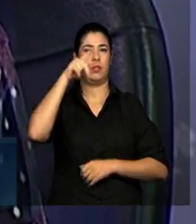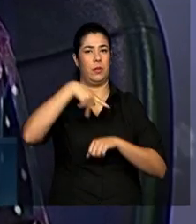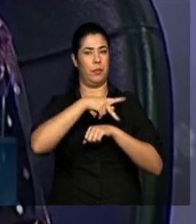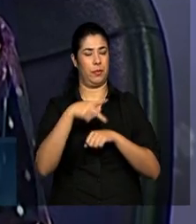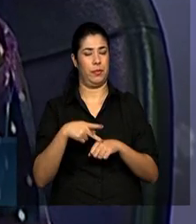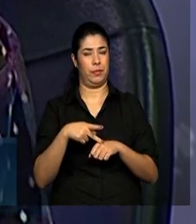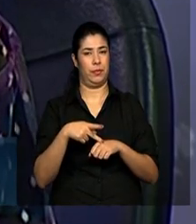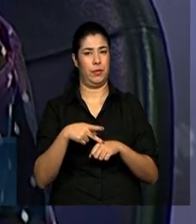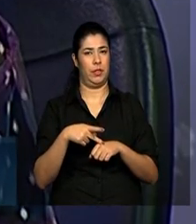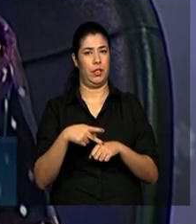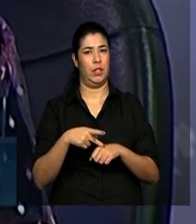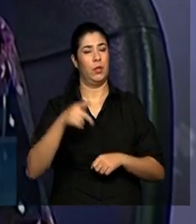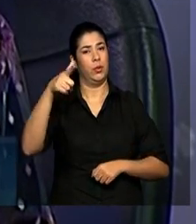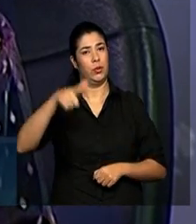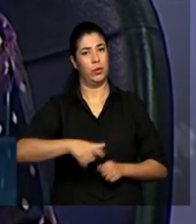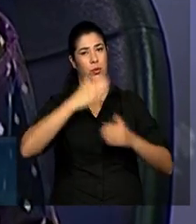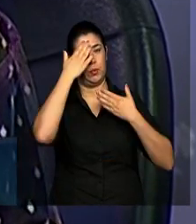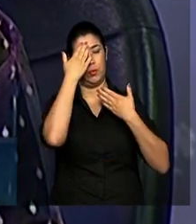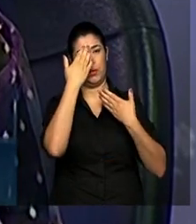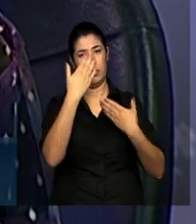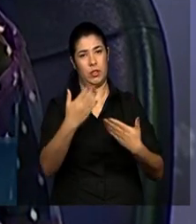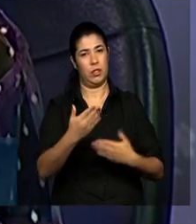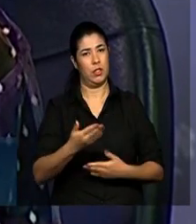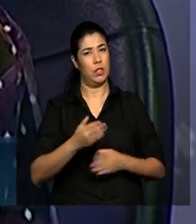agradecer mais uma vez